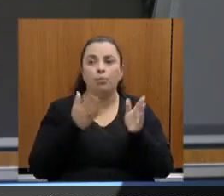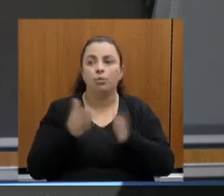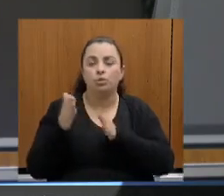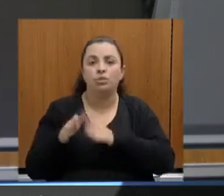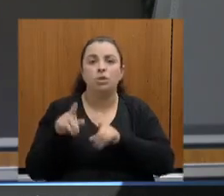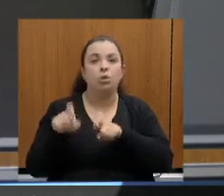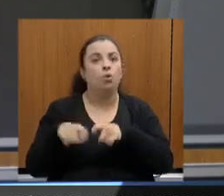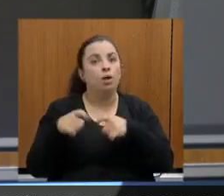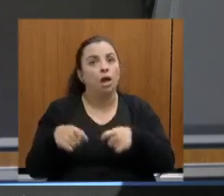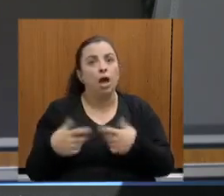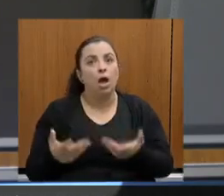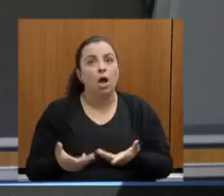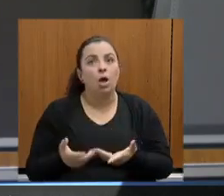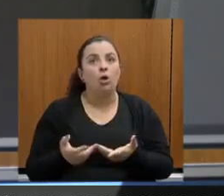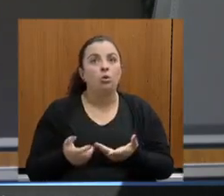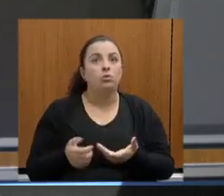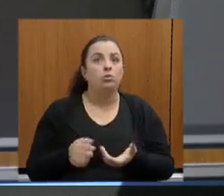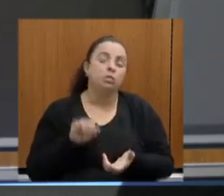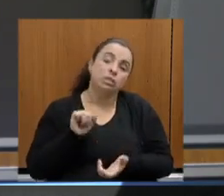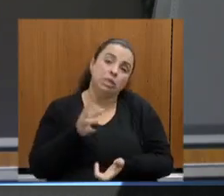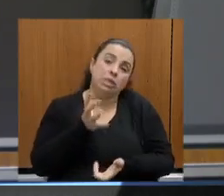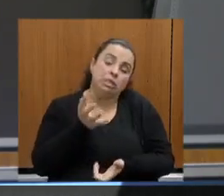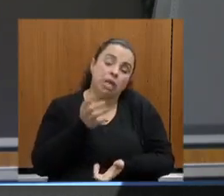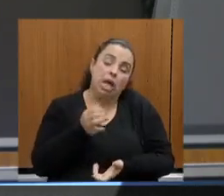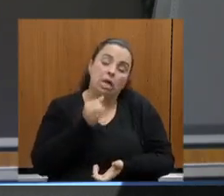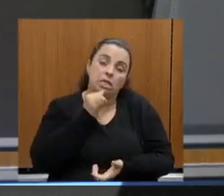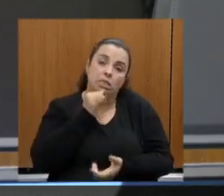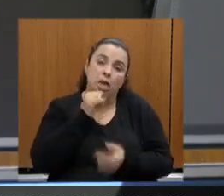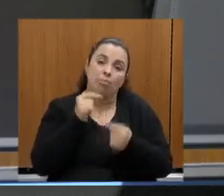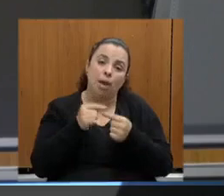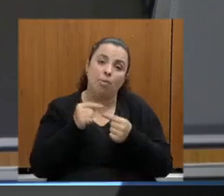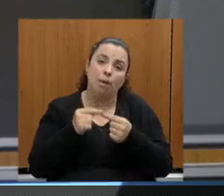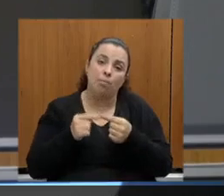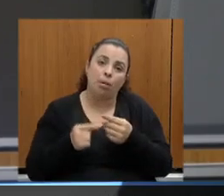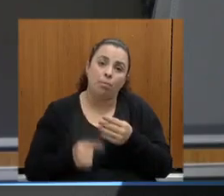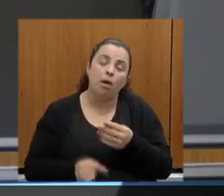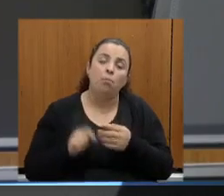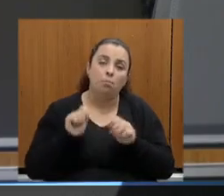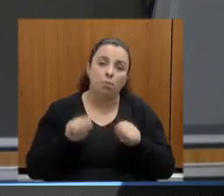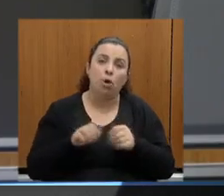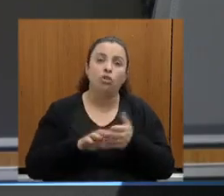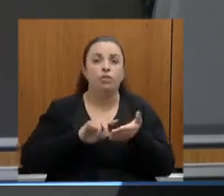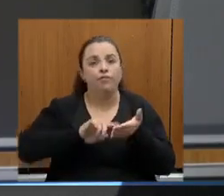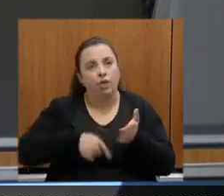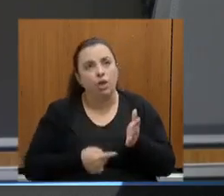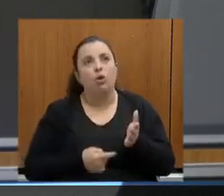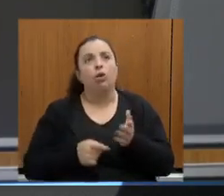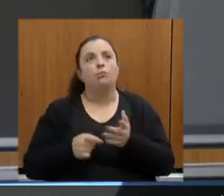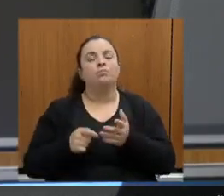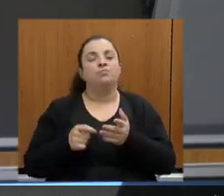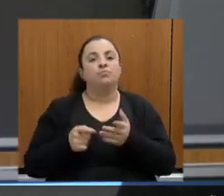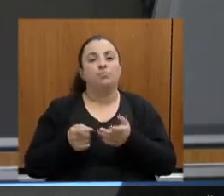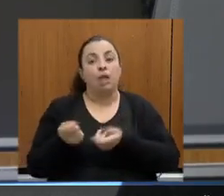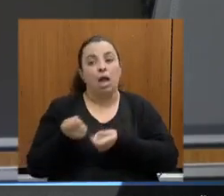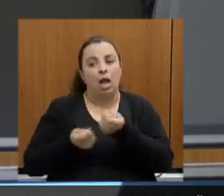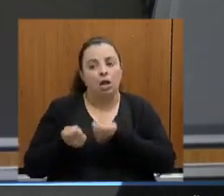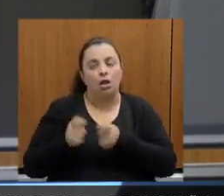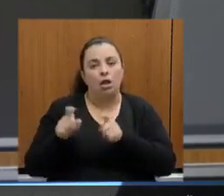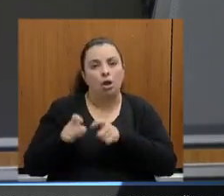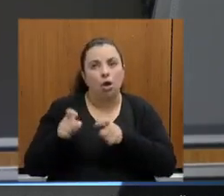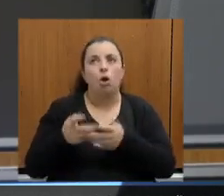rural se quiser exemplo ficar pode por, agronegócio e Agricultura Familiar